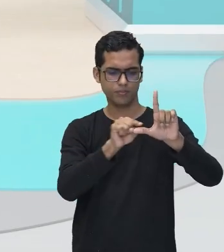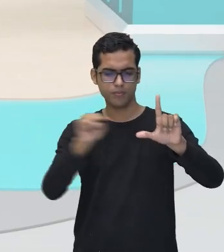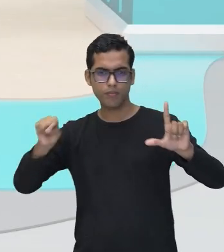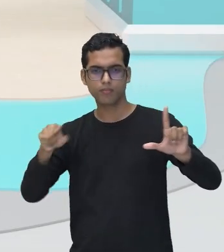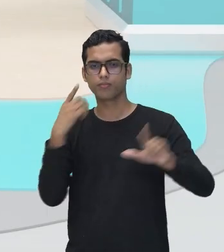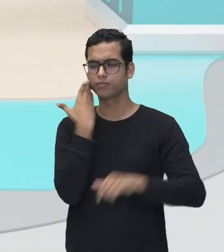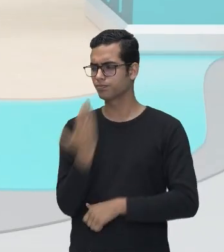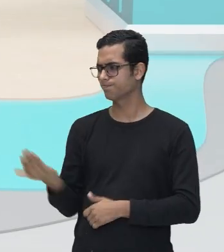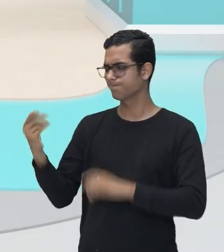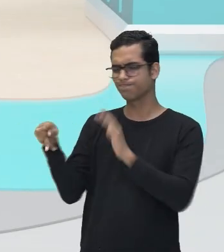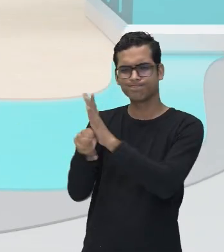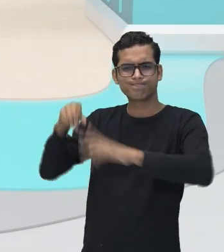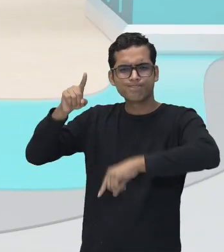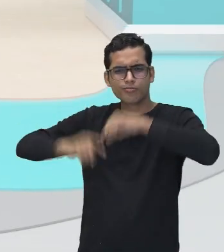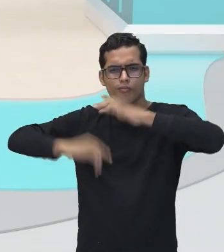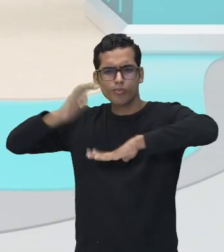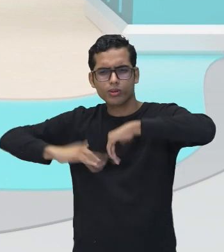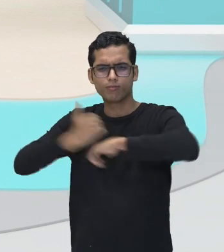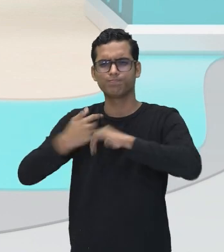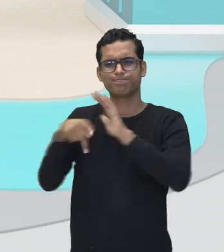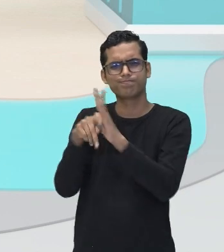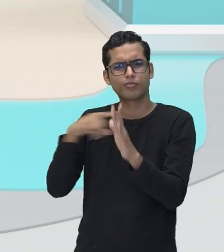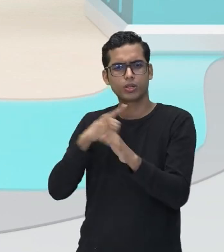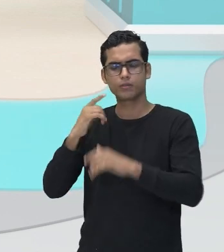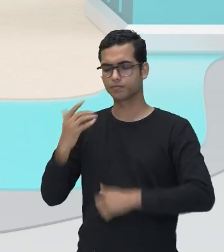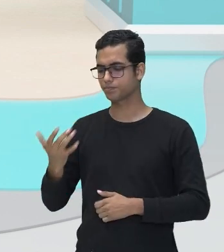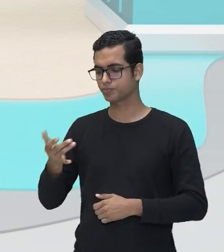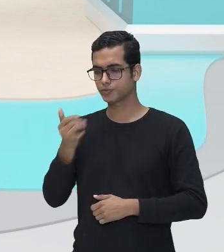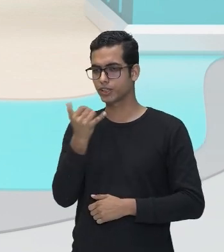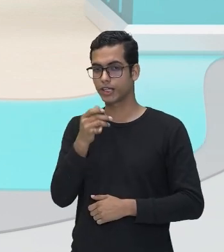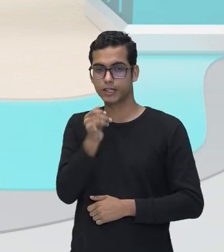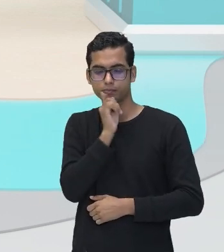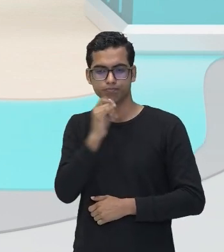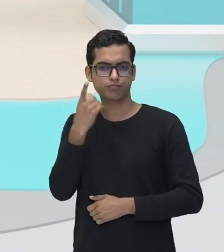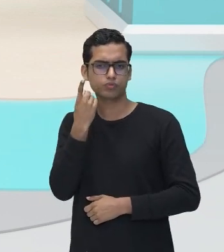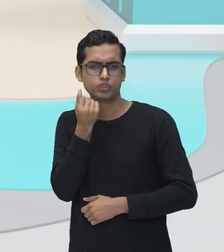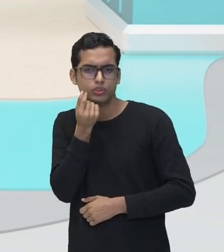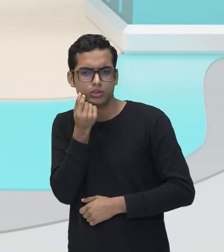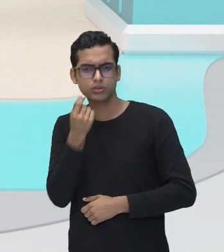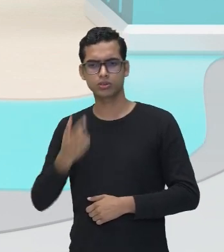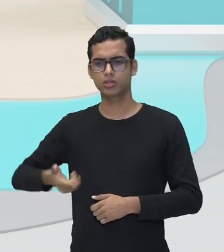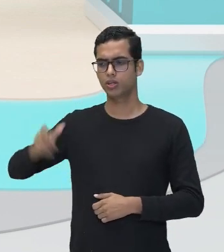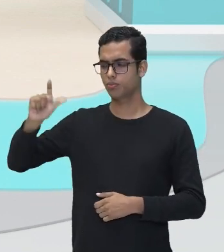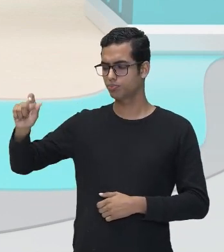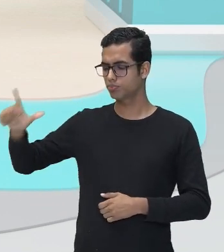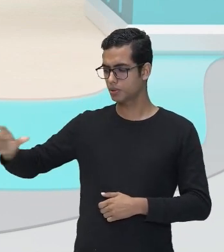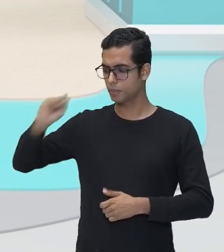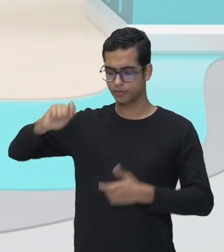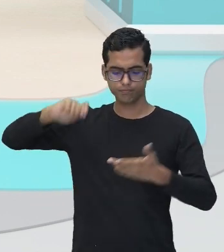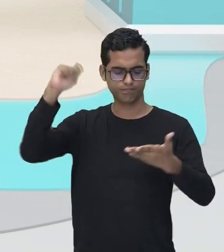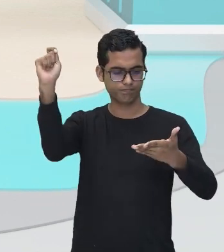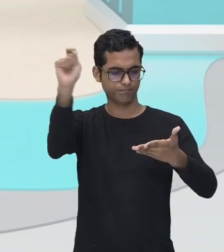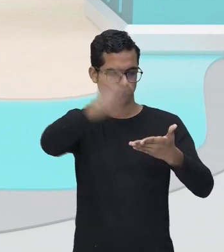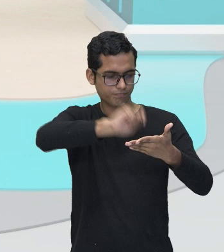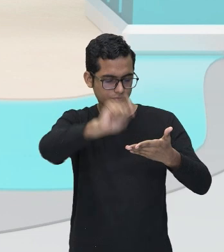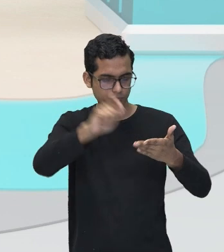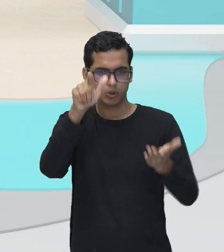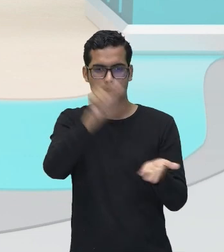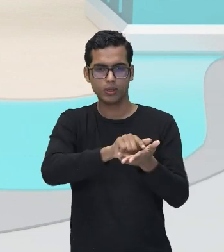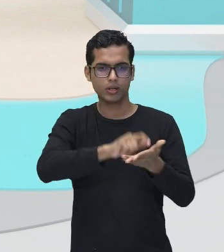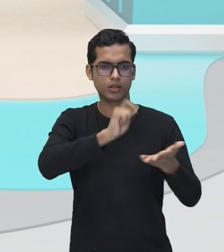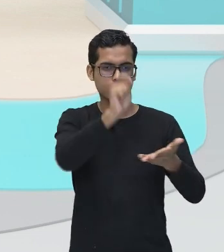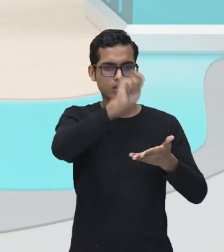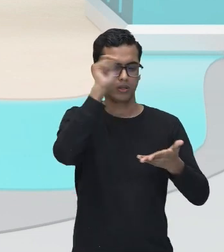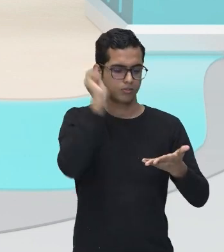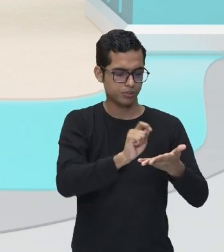um desenho no caderno, vocês vão pegar o lápis e vão encostar no papel. Então, ali surge um ponto. Então, quando vocês arrastam